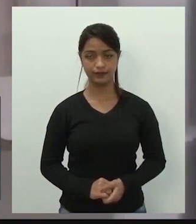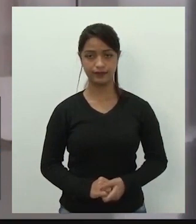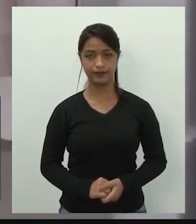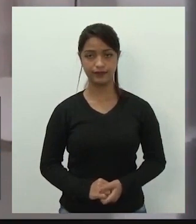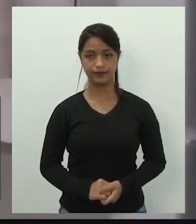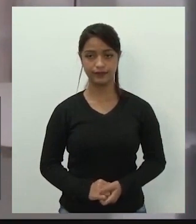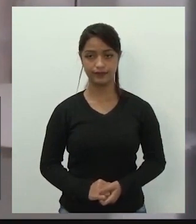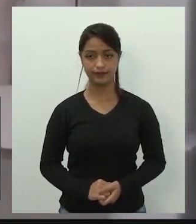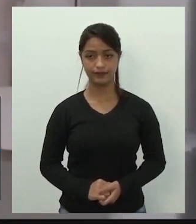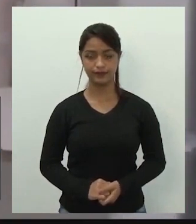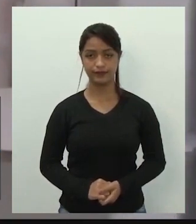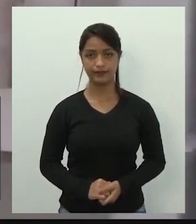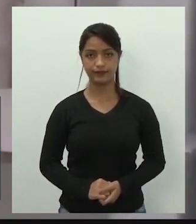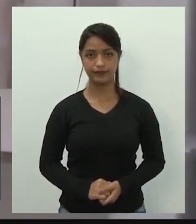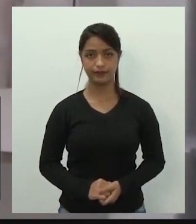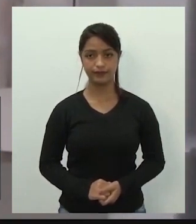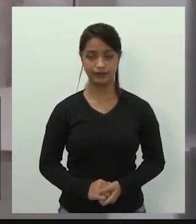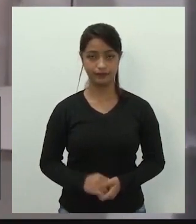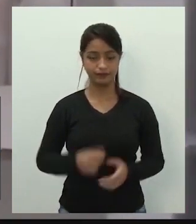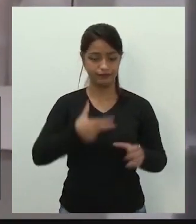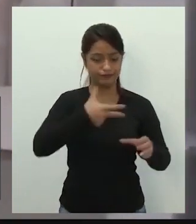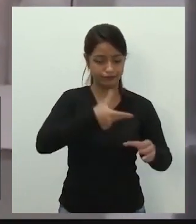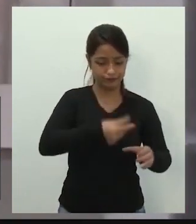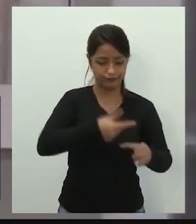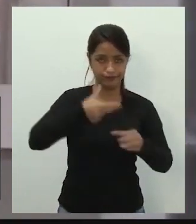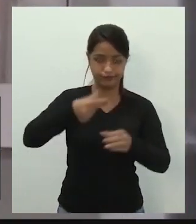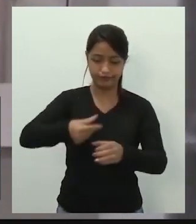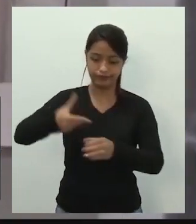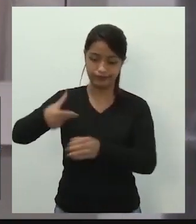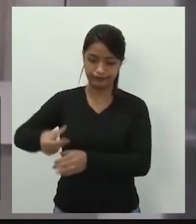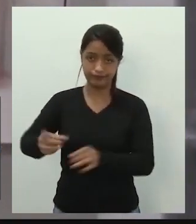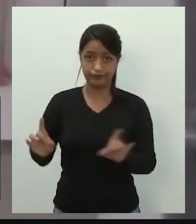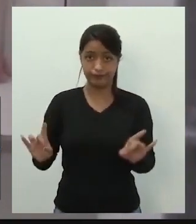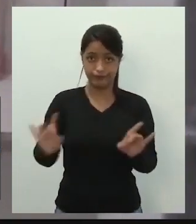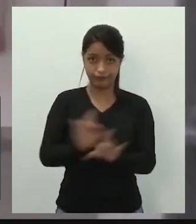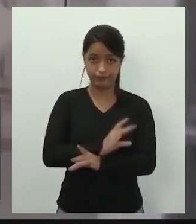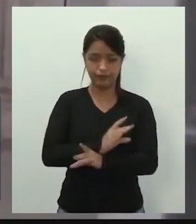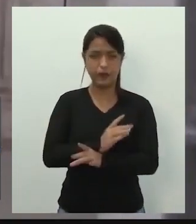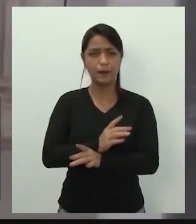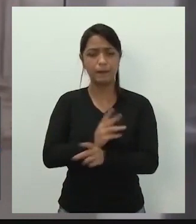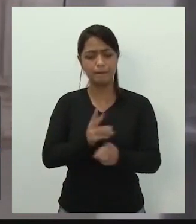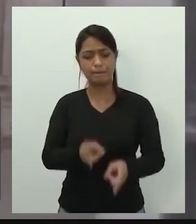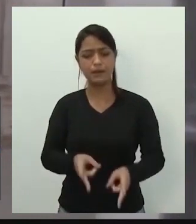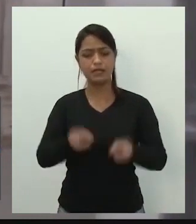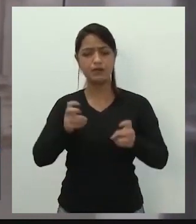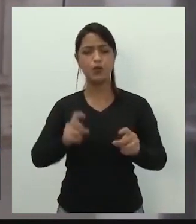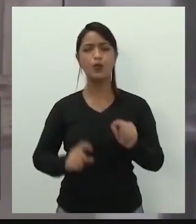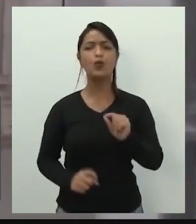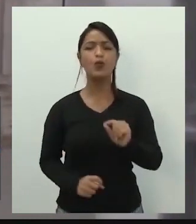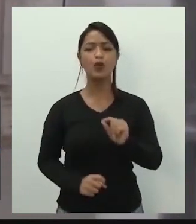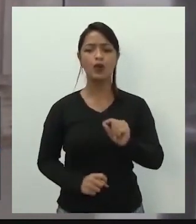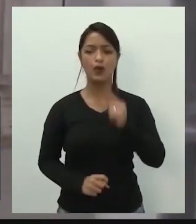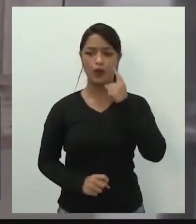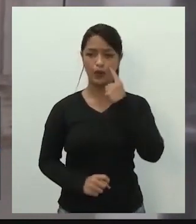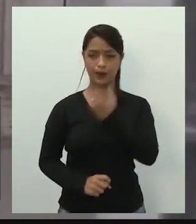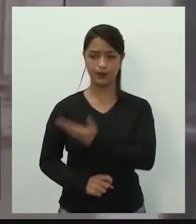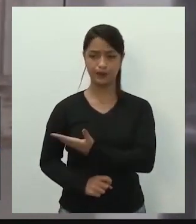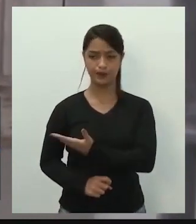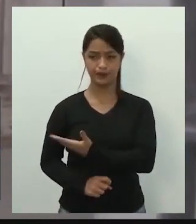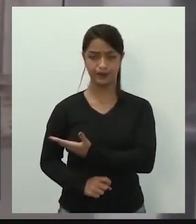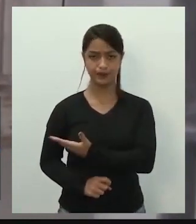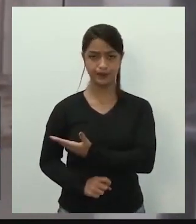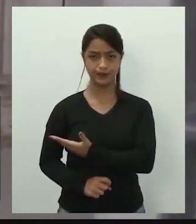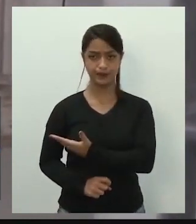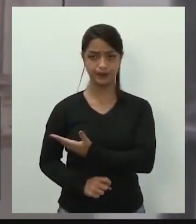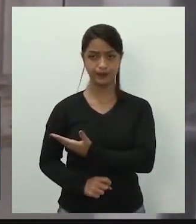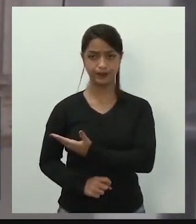Quando eu coloco aqui nas 3 soluções, eu posso reparar o quê? Se eu colocar aqui